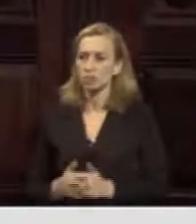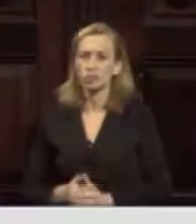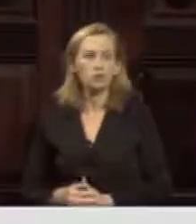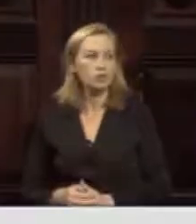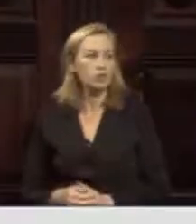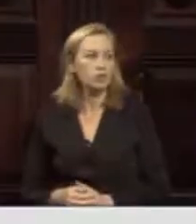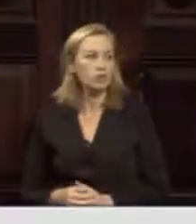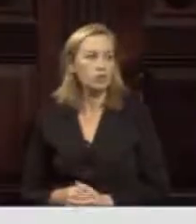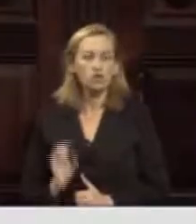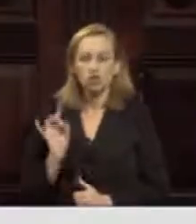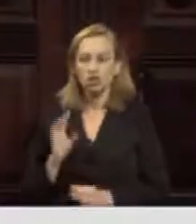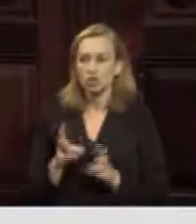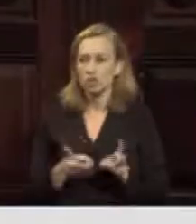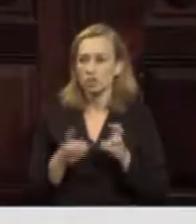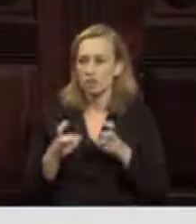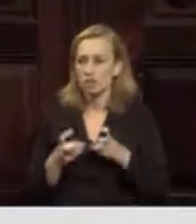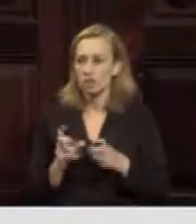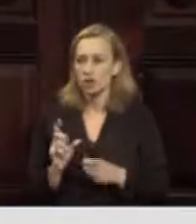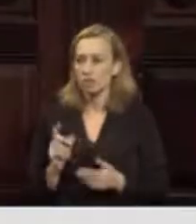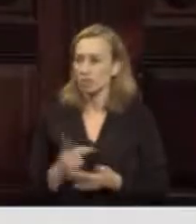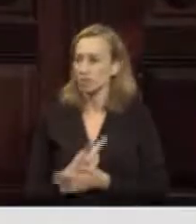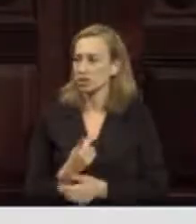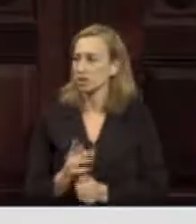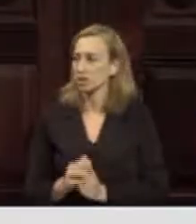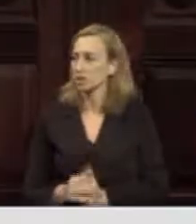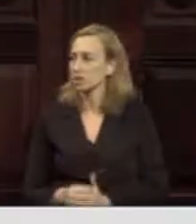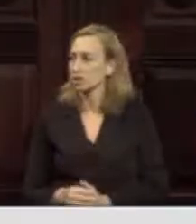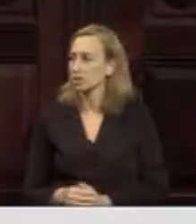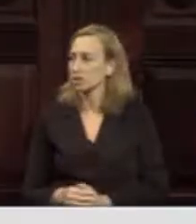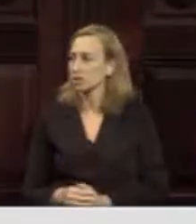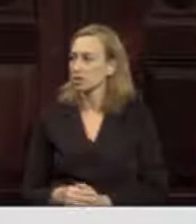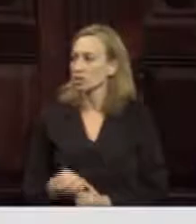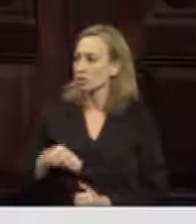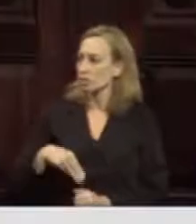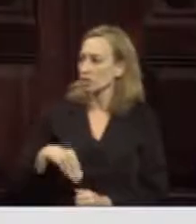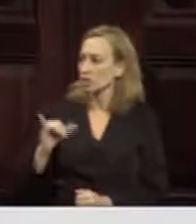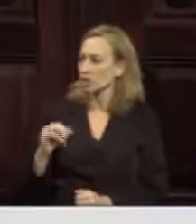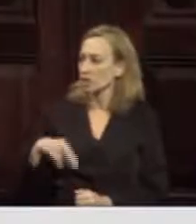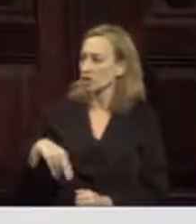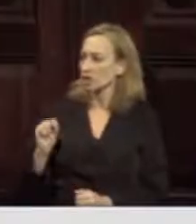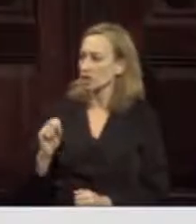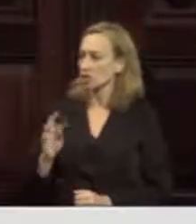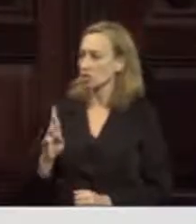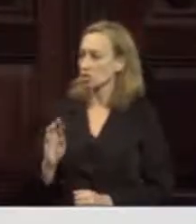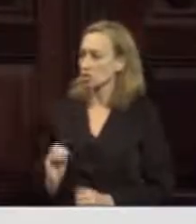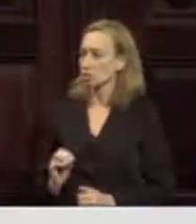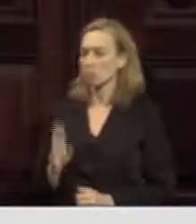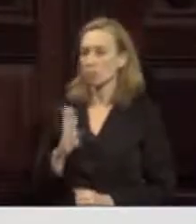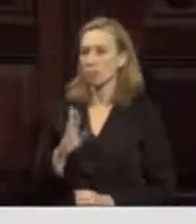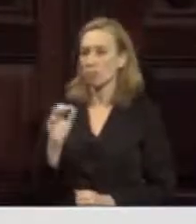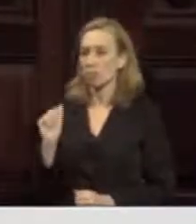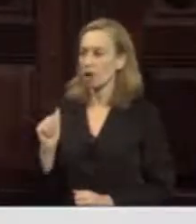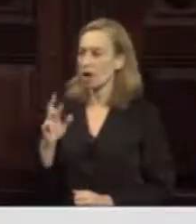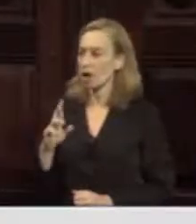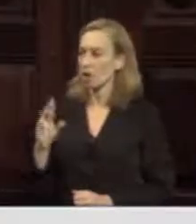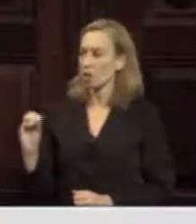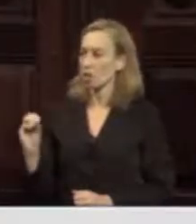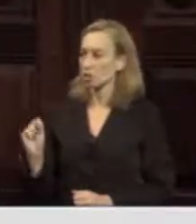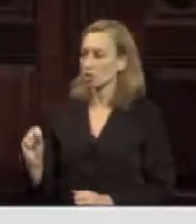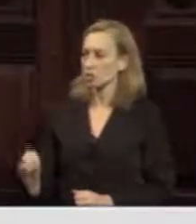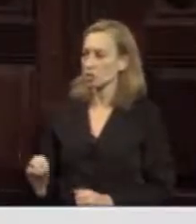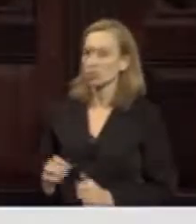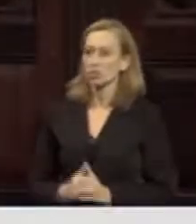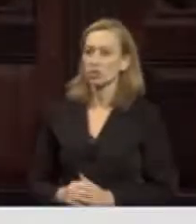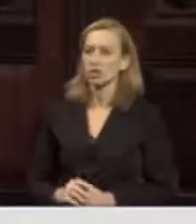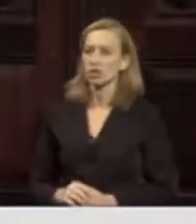só observar as suas falas. O ministro Barroso disse ao ministro Gilmar Mendes: a vida para